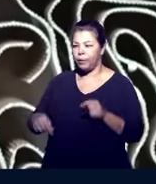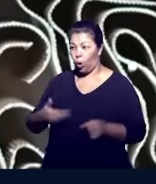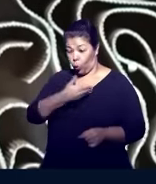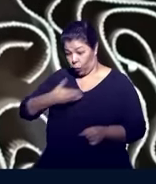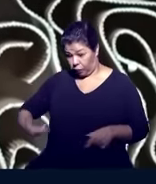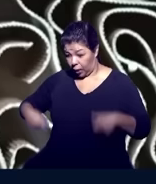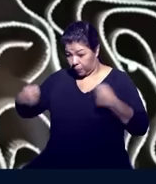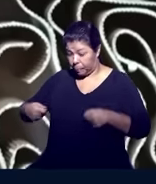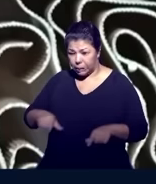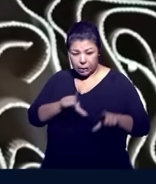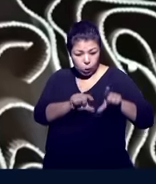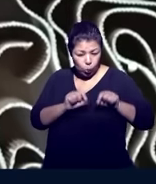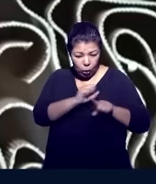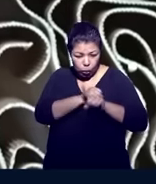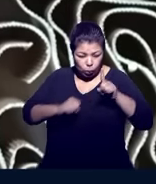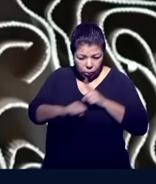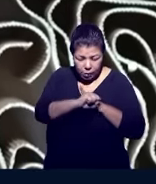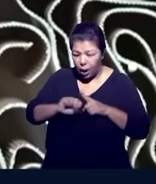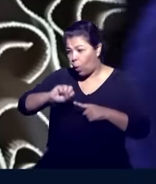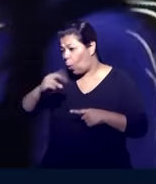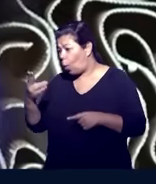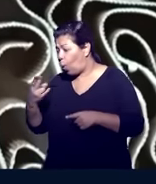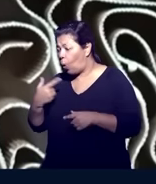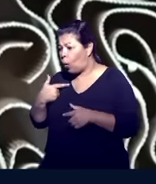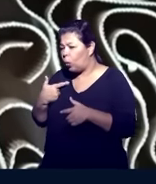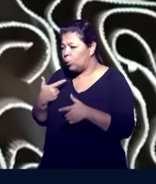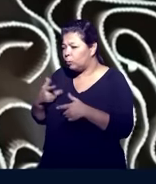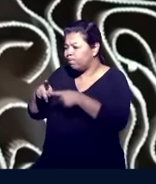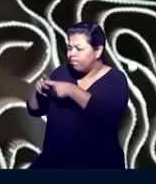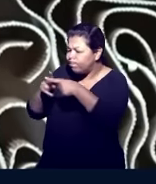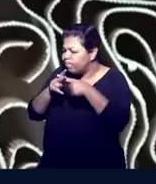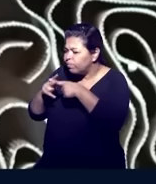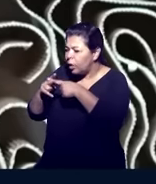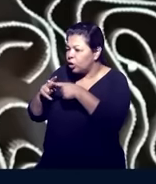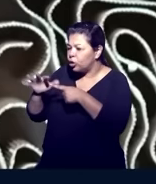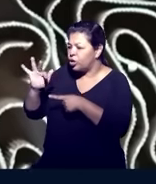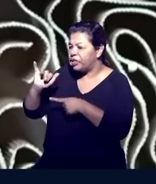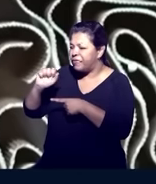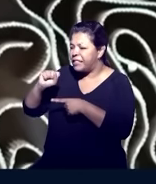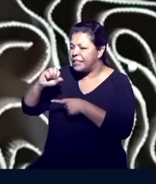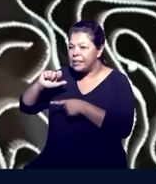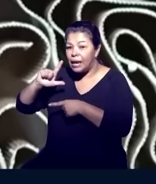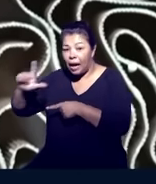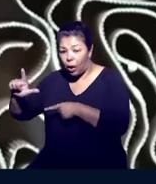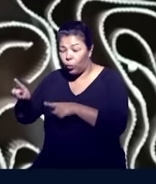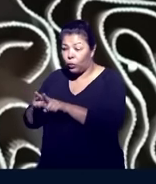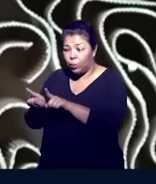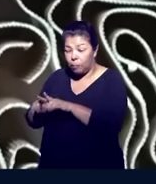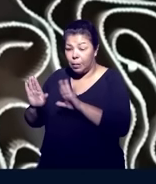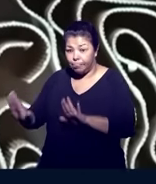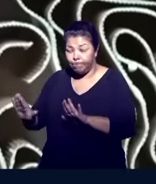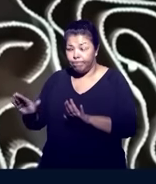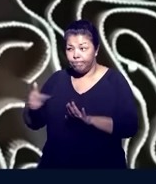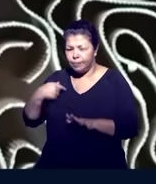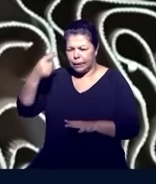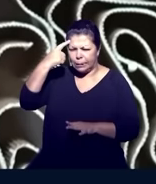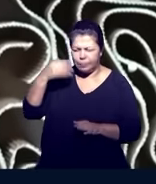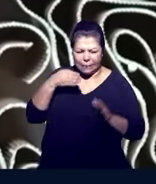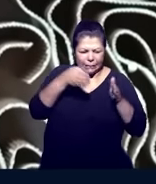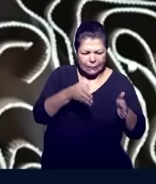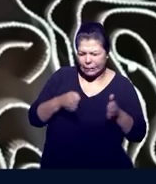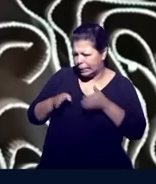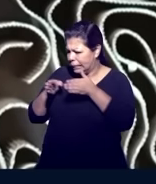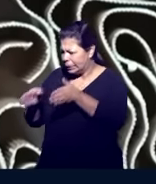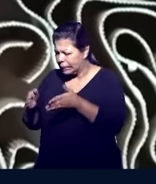priorizar o social ou vai fazer ajuste fiscal ou então alguns fala o seguinte não olha ou o governo investe ou faz ajuste fiscal quando a gente olha o